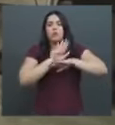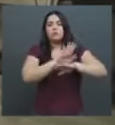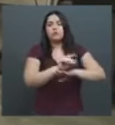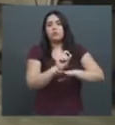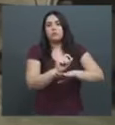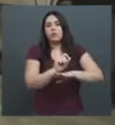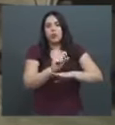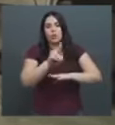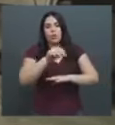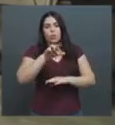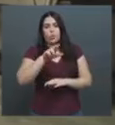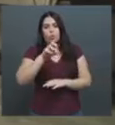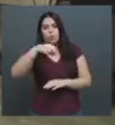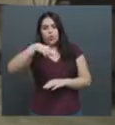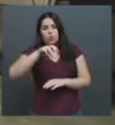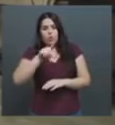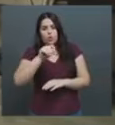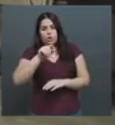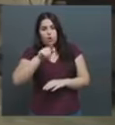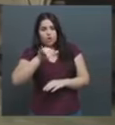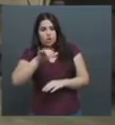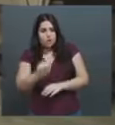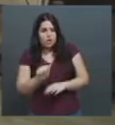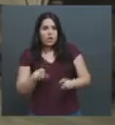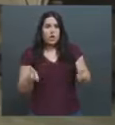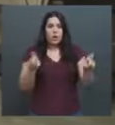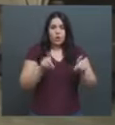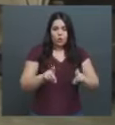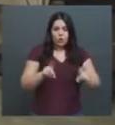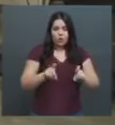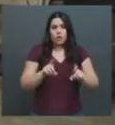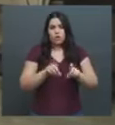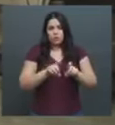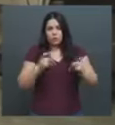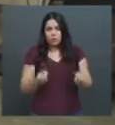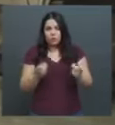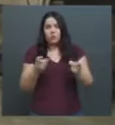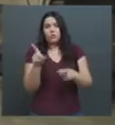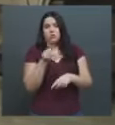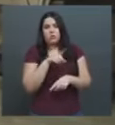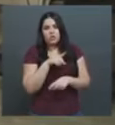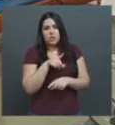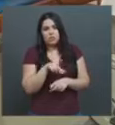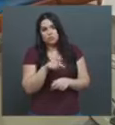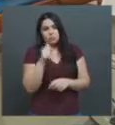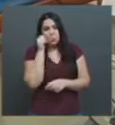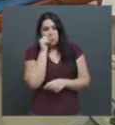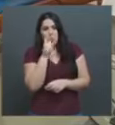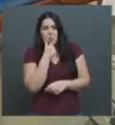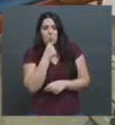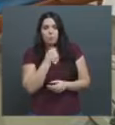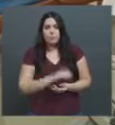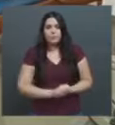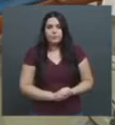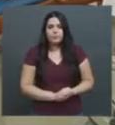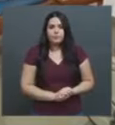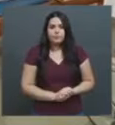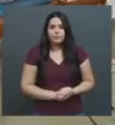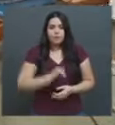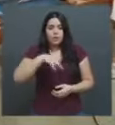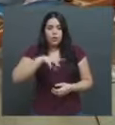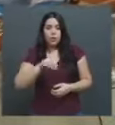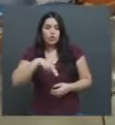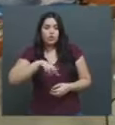de urologia, ginecologia e obstetrícia, a homens e mulheres com disfunções nessa área. A incontinência urinária é mais